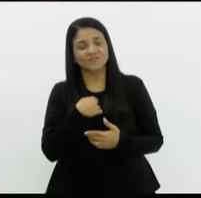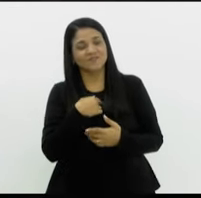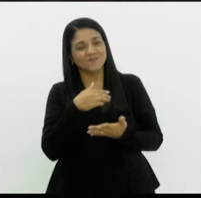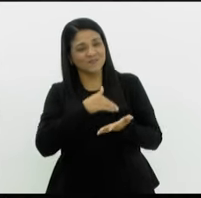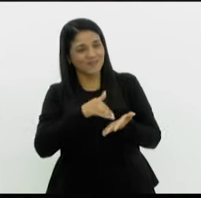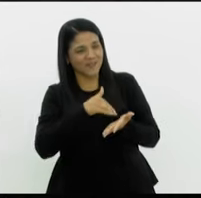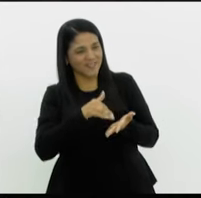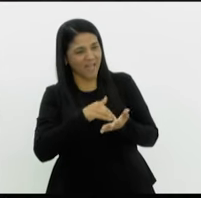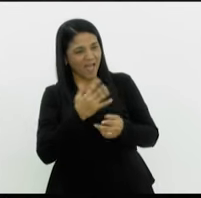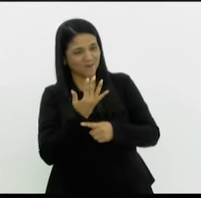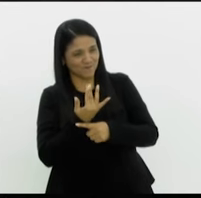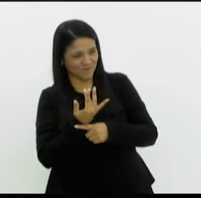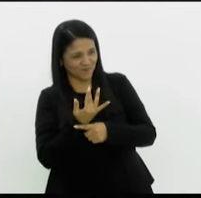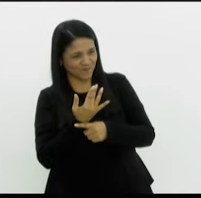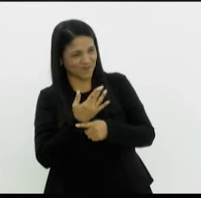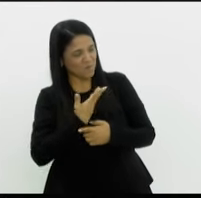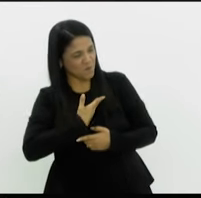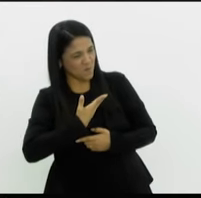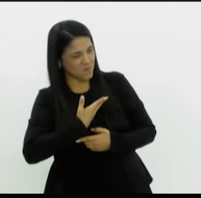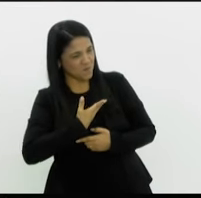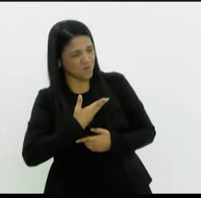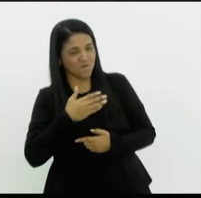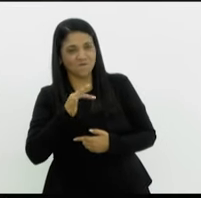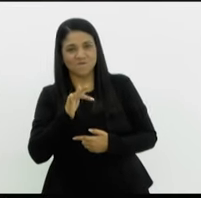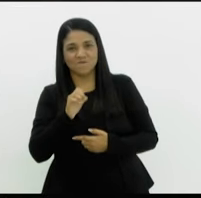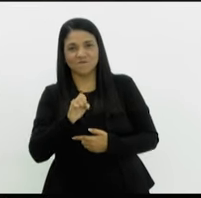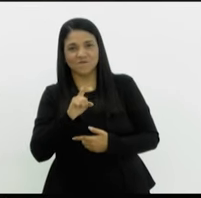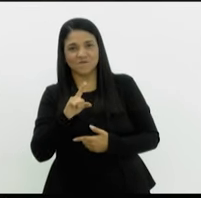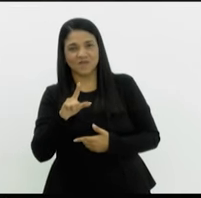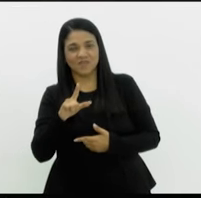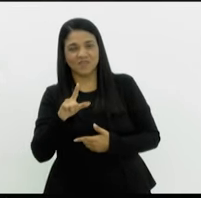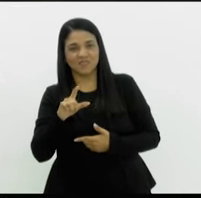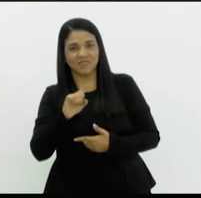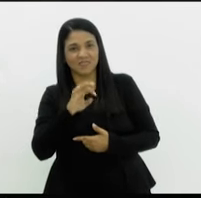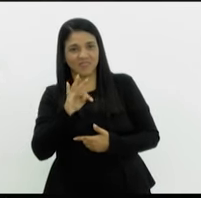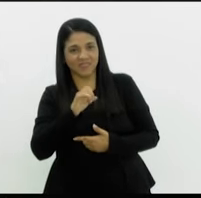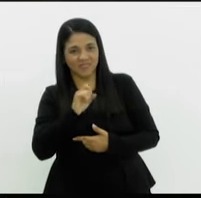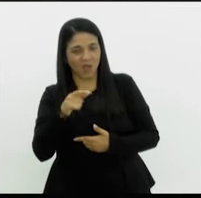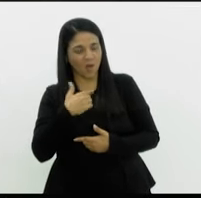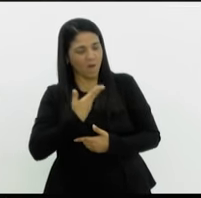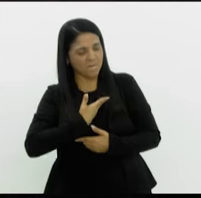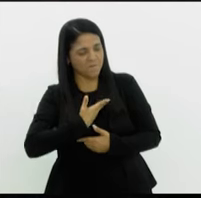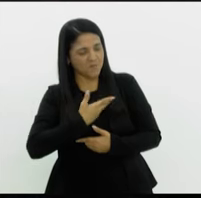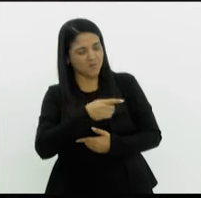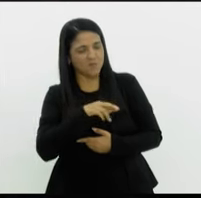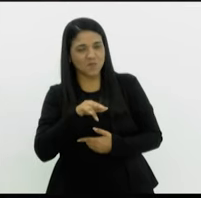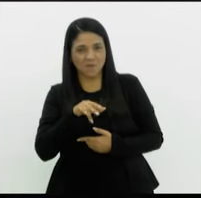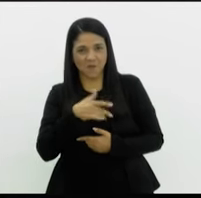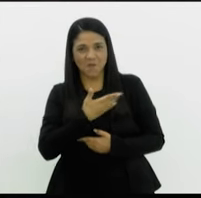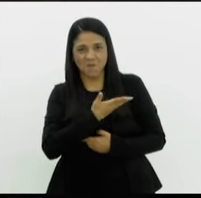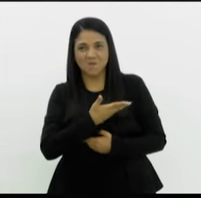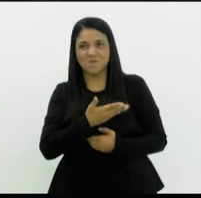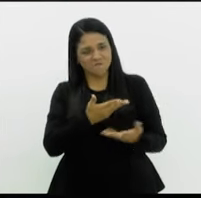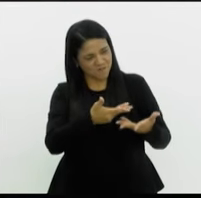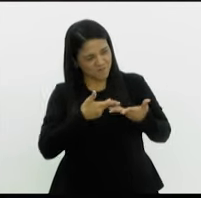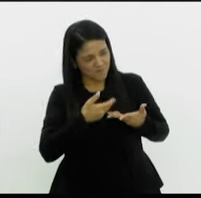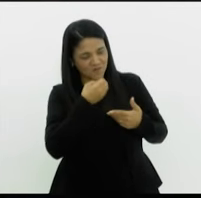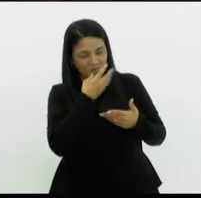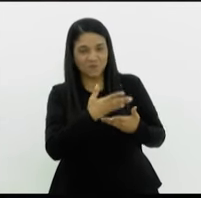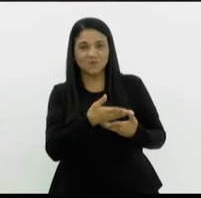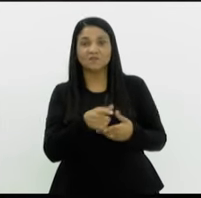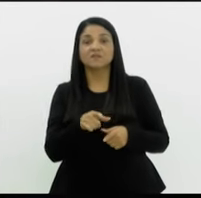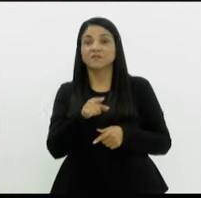Duque de Caxias, meu amigo, de bem-vindo, meu irmão, nosso subsecretário, grande amigo, irmão. E pasme,